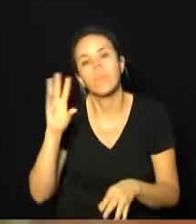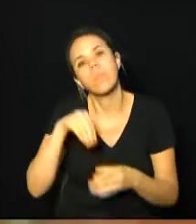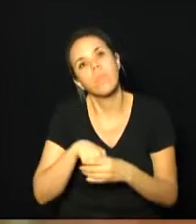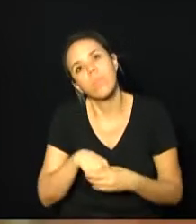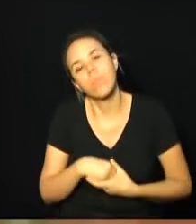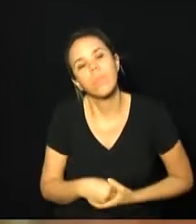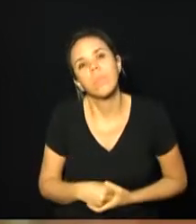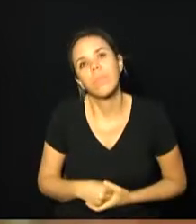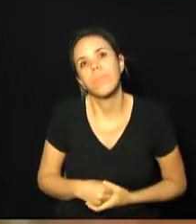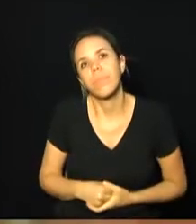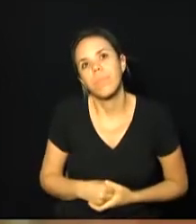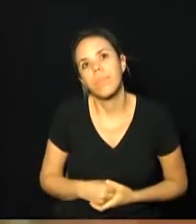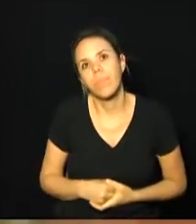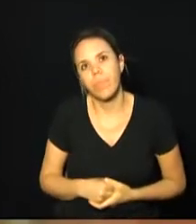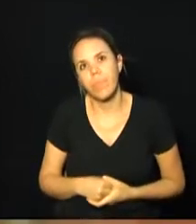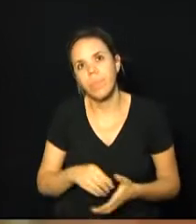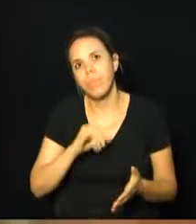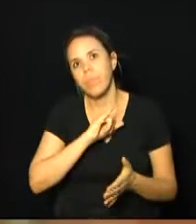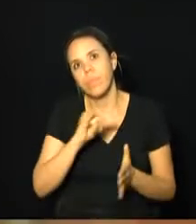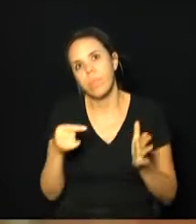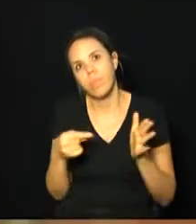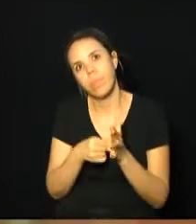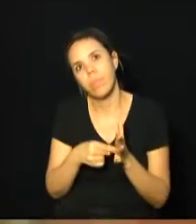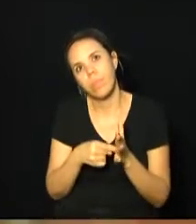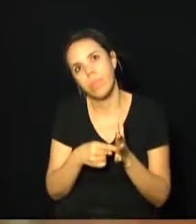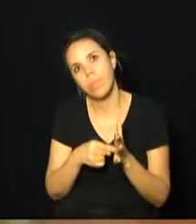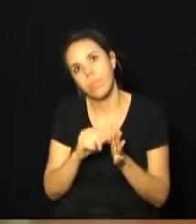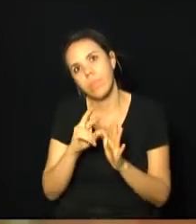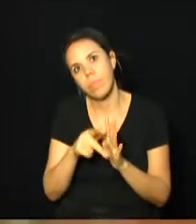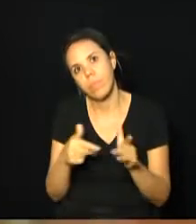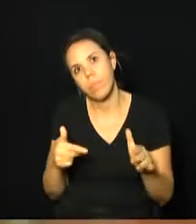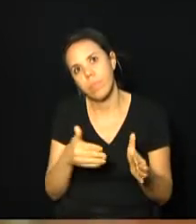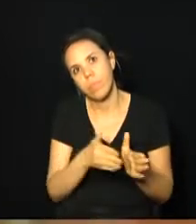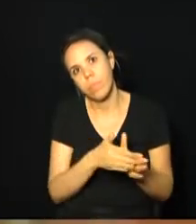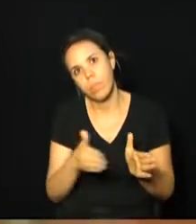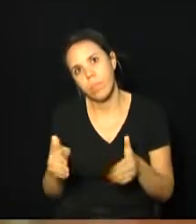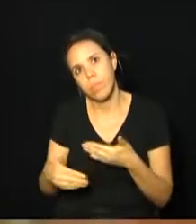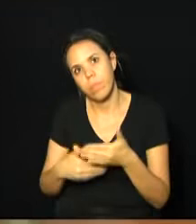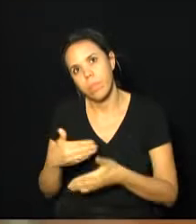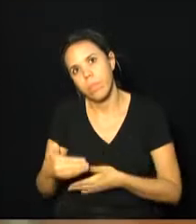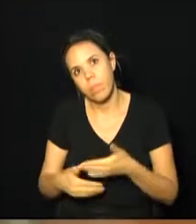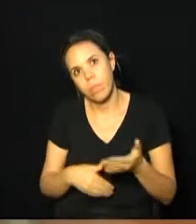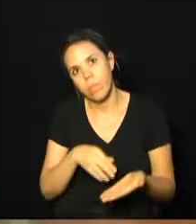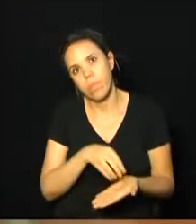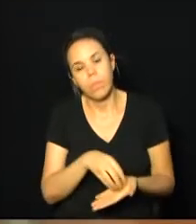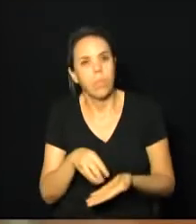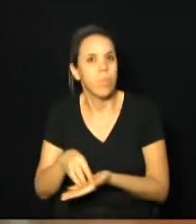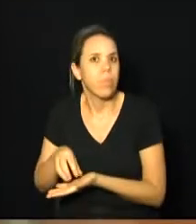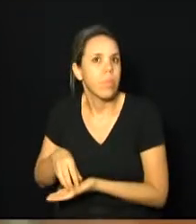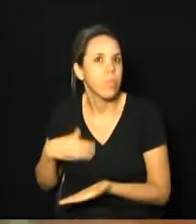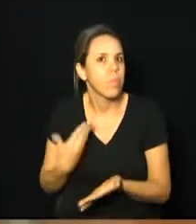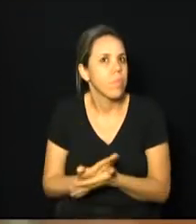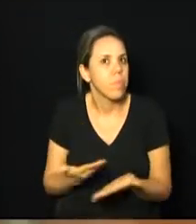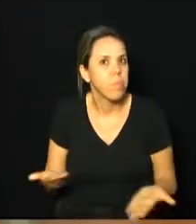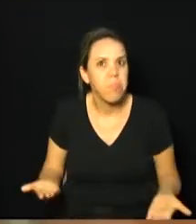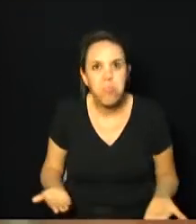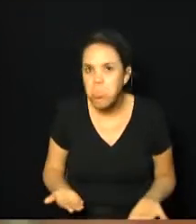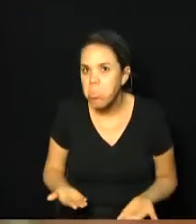dentro. Já foi denunciado isso em várias etapas, para vários órgãos, e até